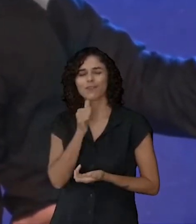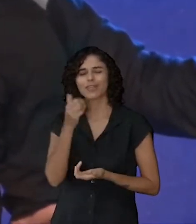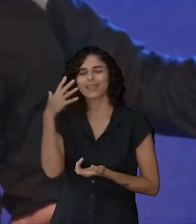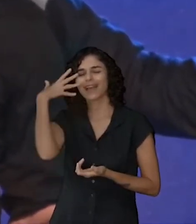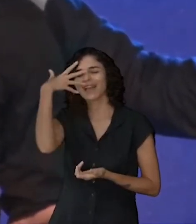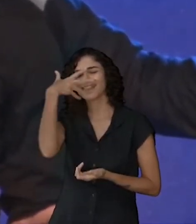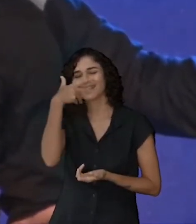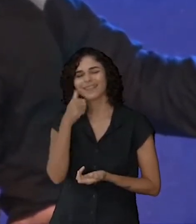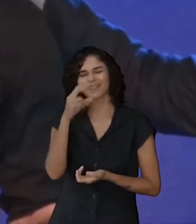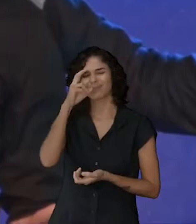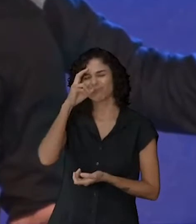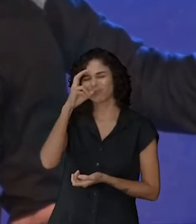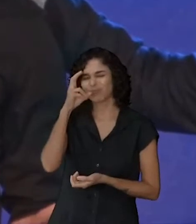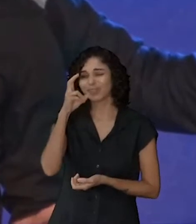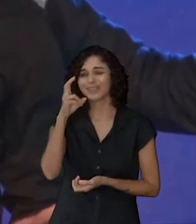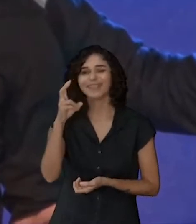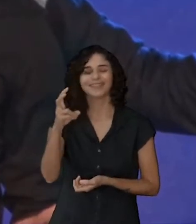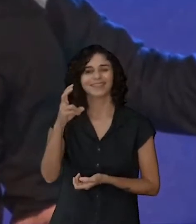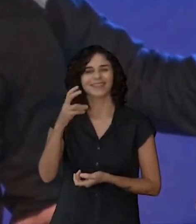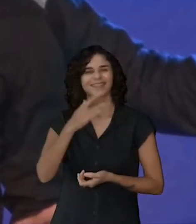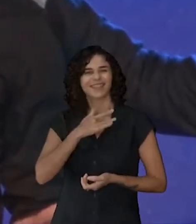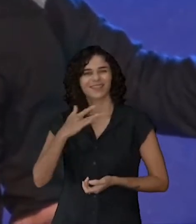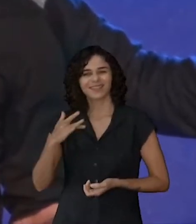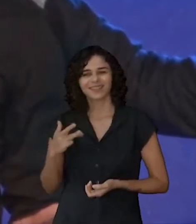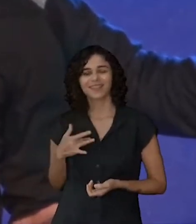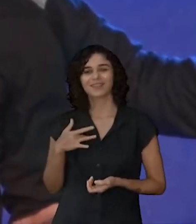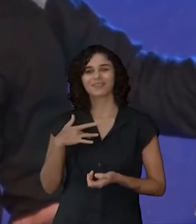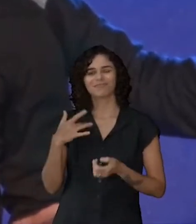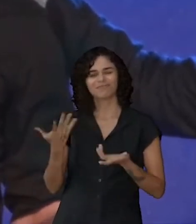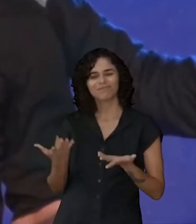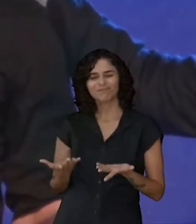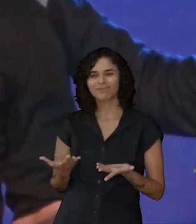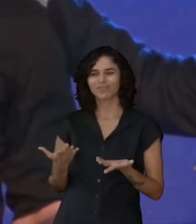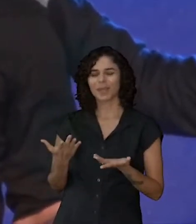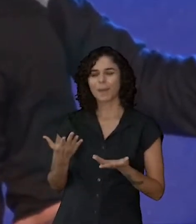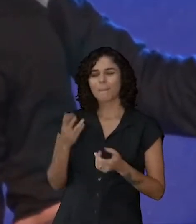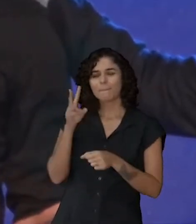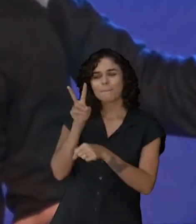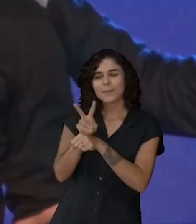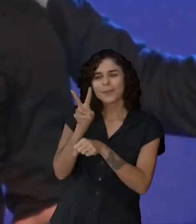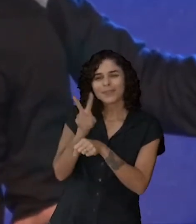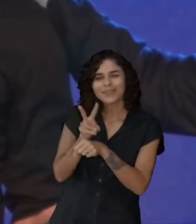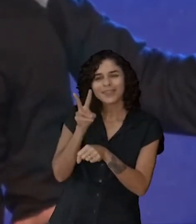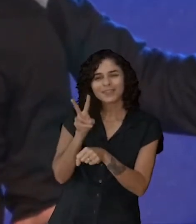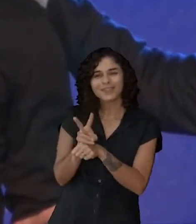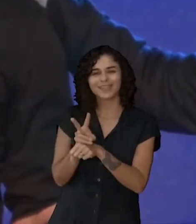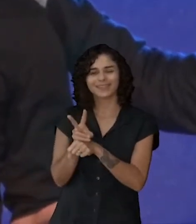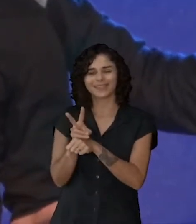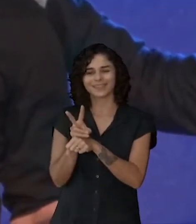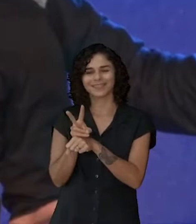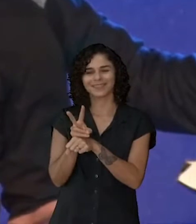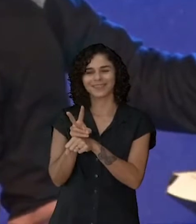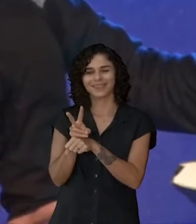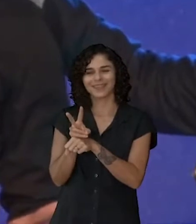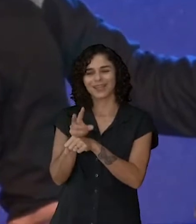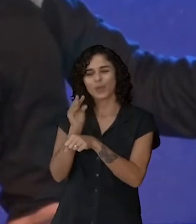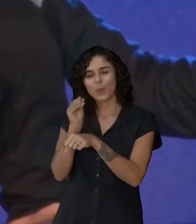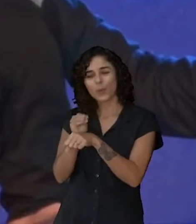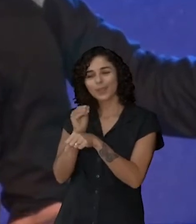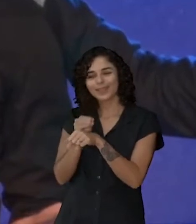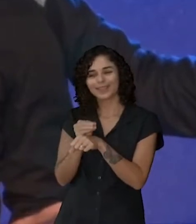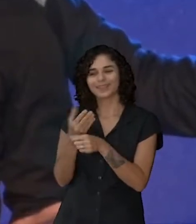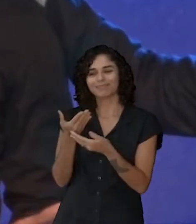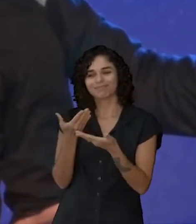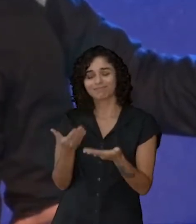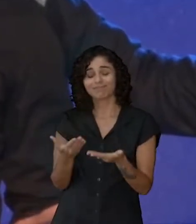inteligente, saudável. E, Pai, livrando eles de tudo aquilo que era necessário para que eles pudessem servi-lo